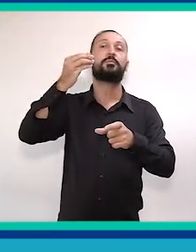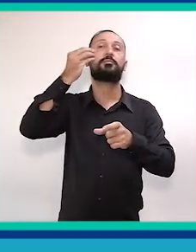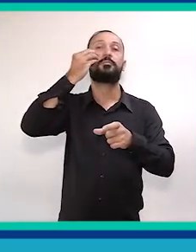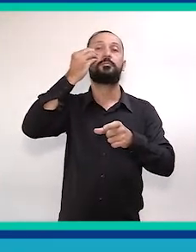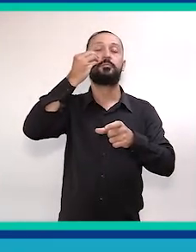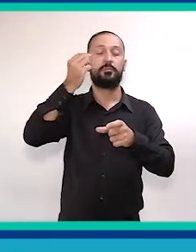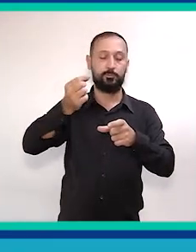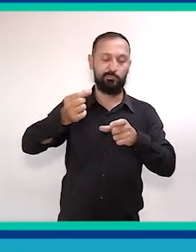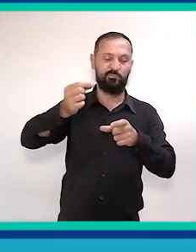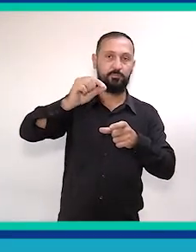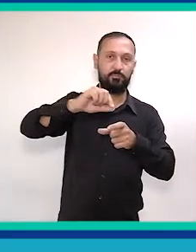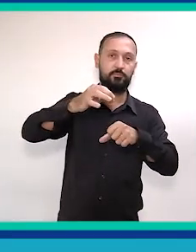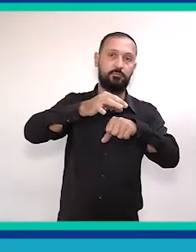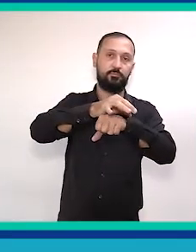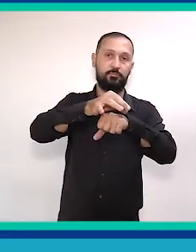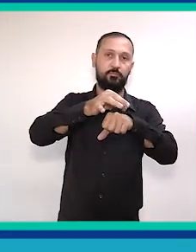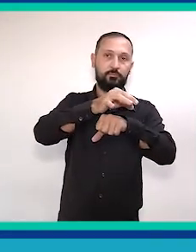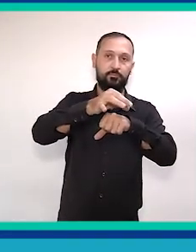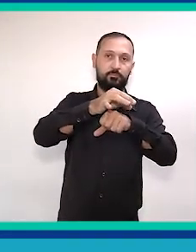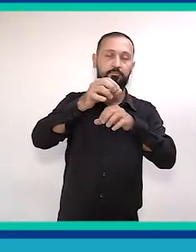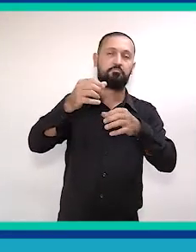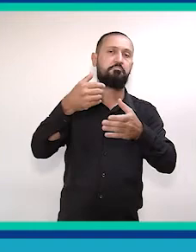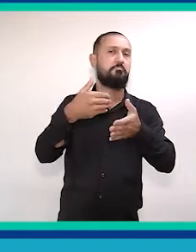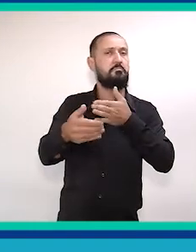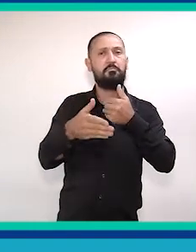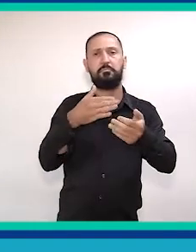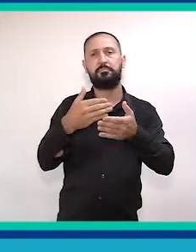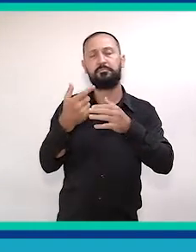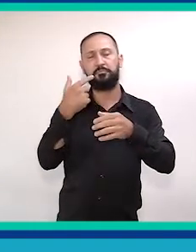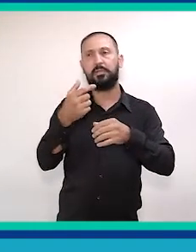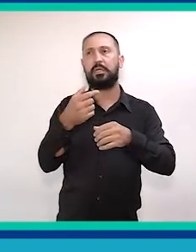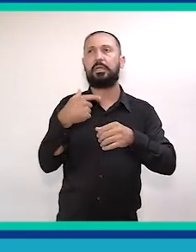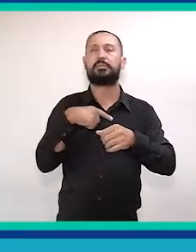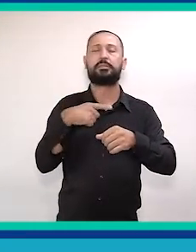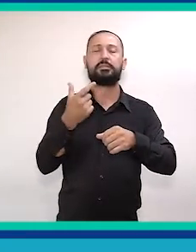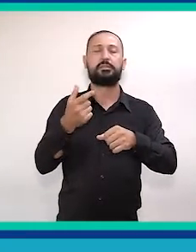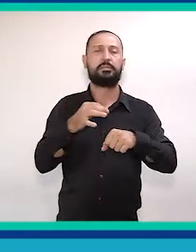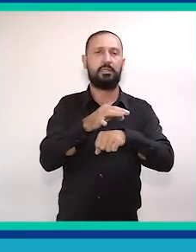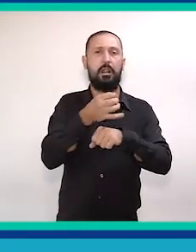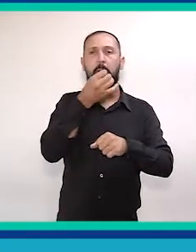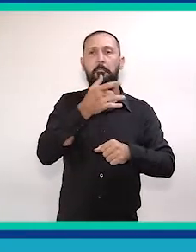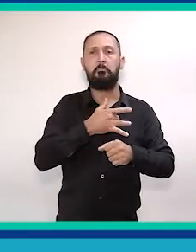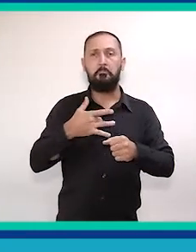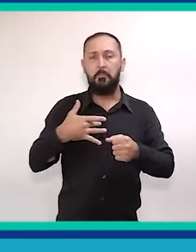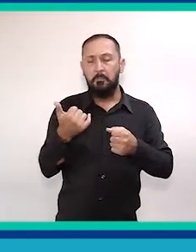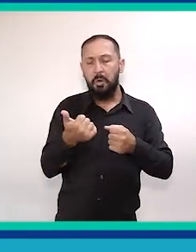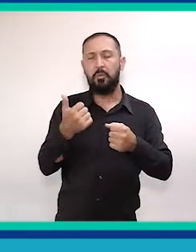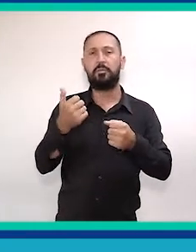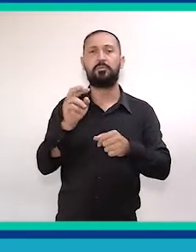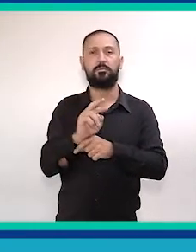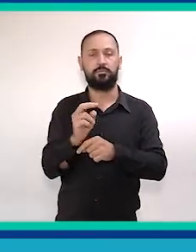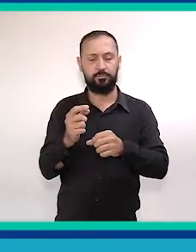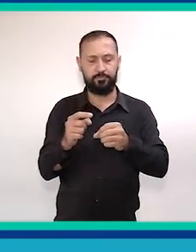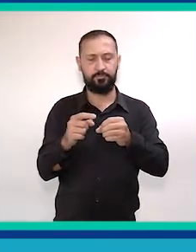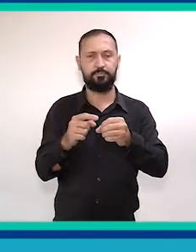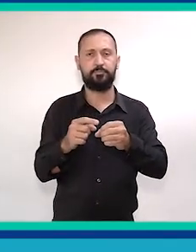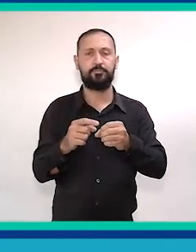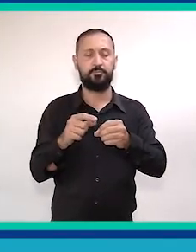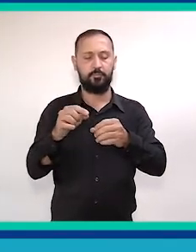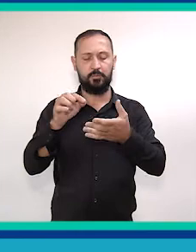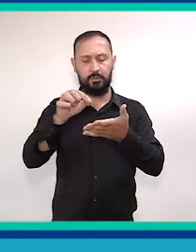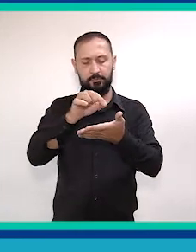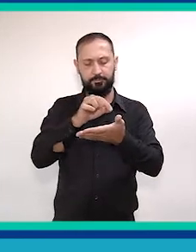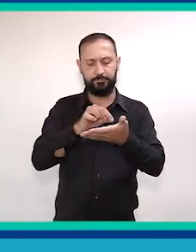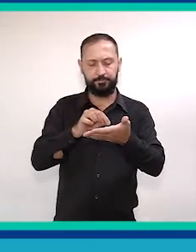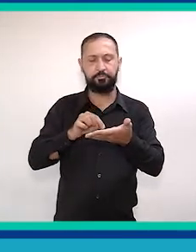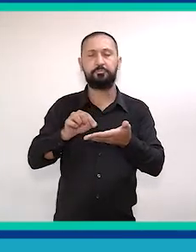desses buraquinhos, a gente cultiva as células, sejam elas as células saudáveis, que são nossas células controle, que eu já falei agora,